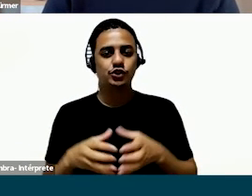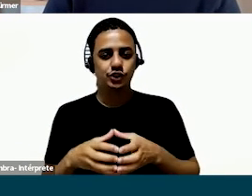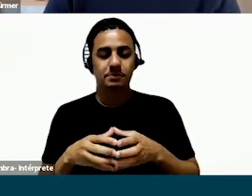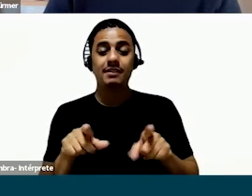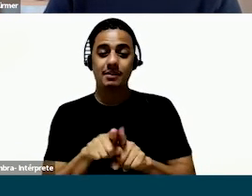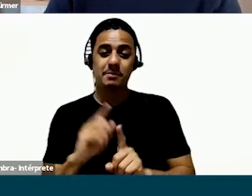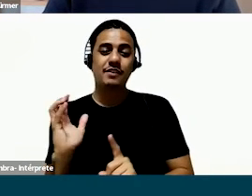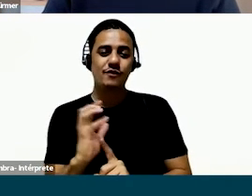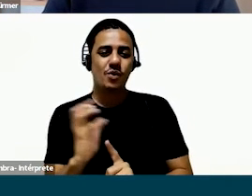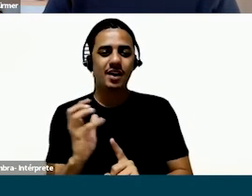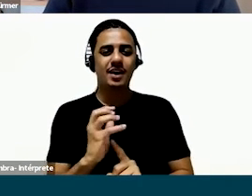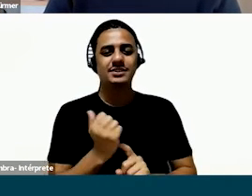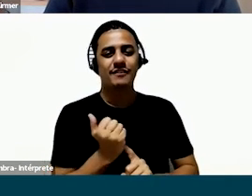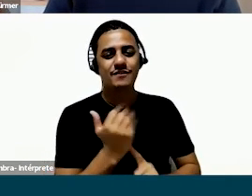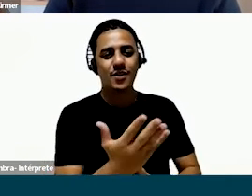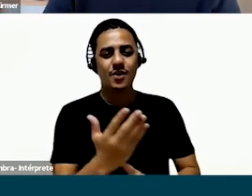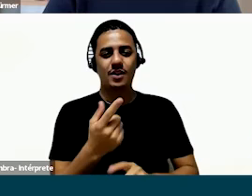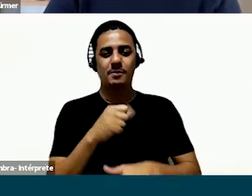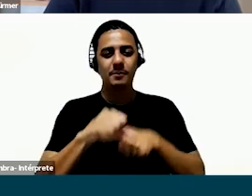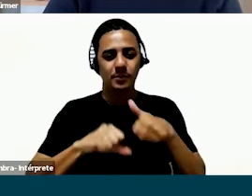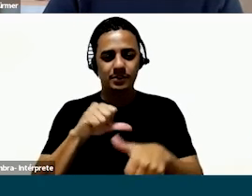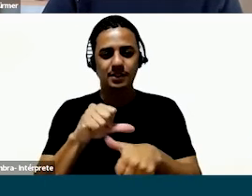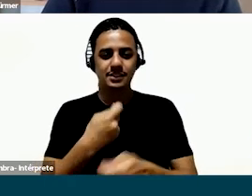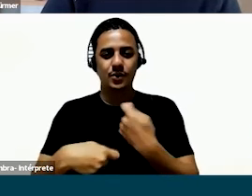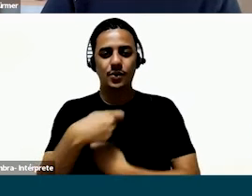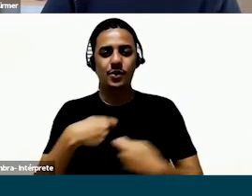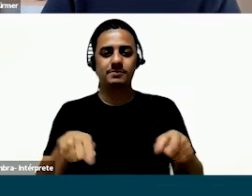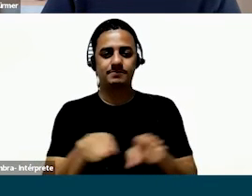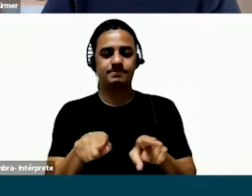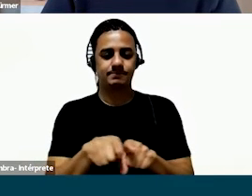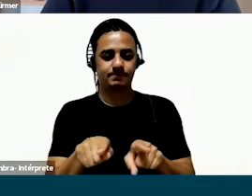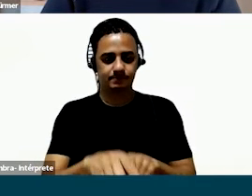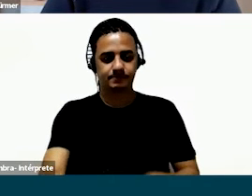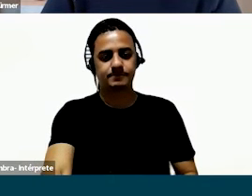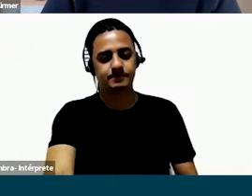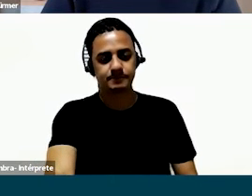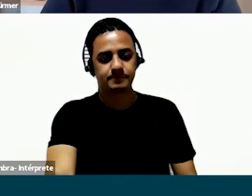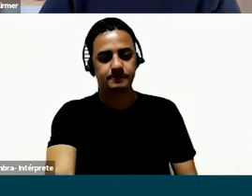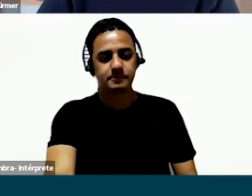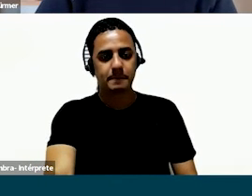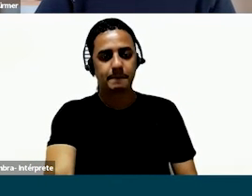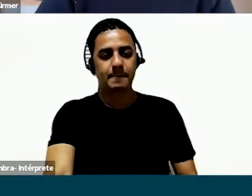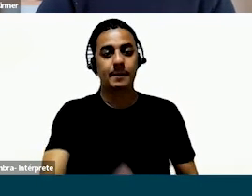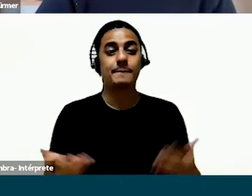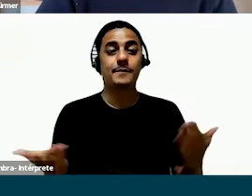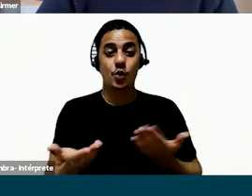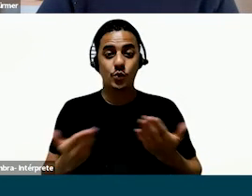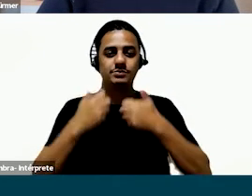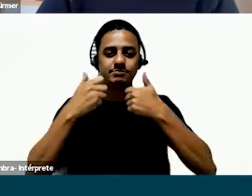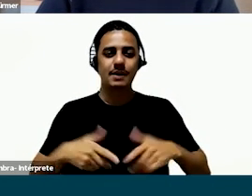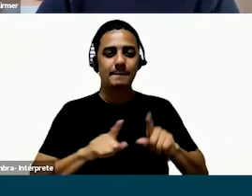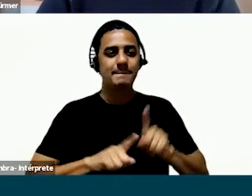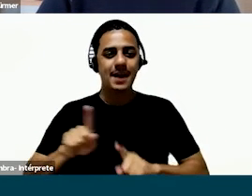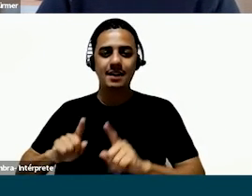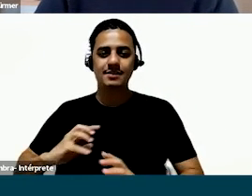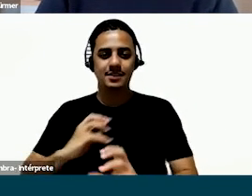mão do time, e até de fatores externos, como sazonalidades e mudanças econômicas. É por isso que eu quis falar hoje sobre